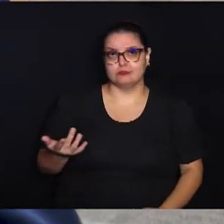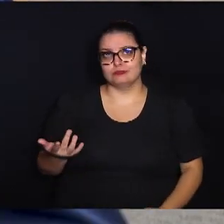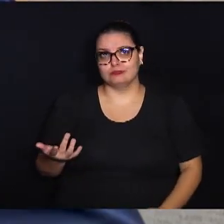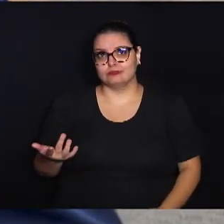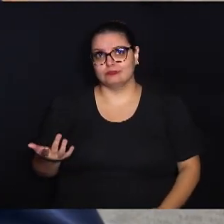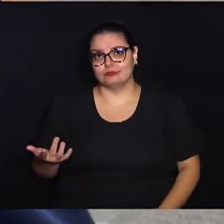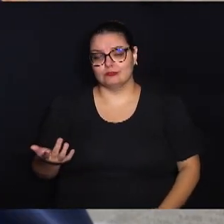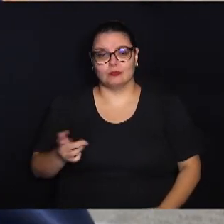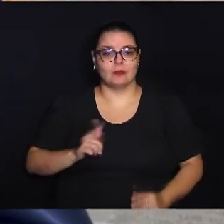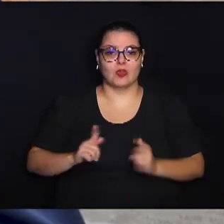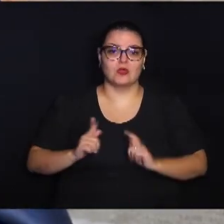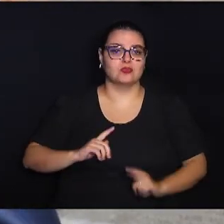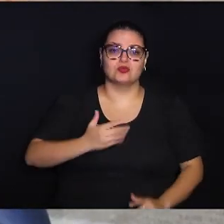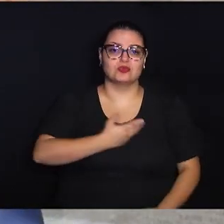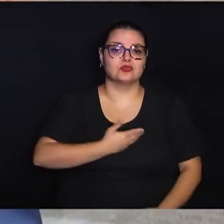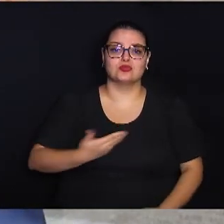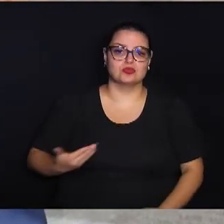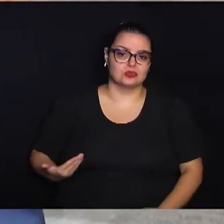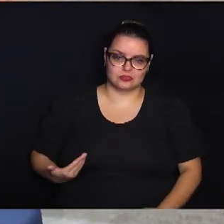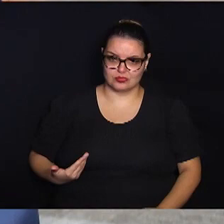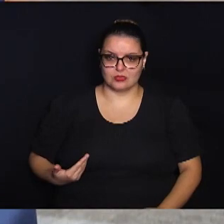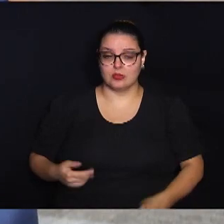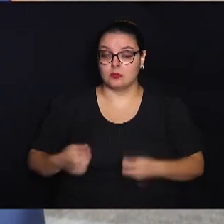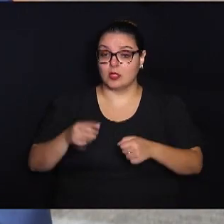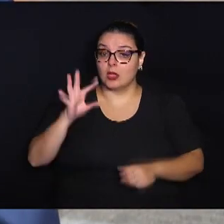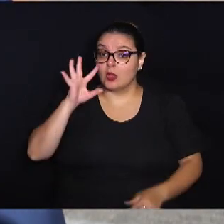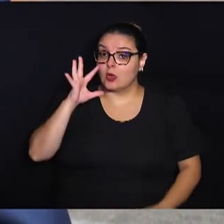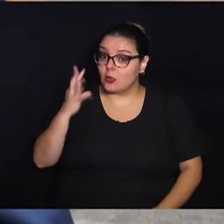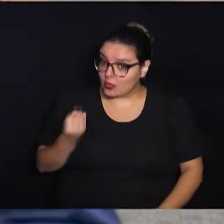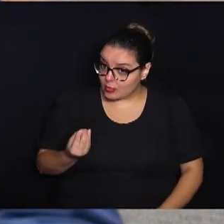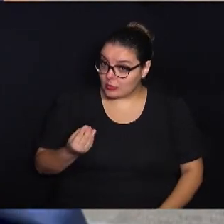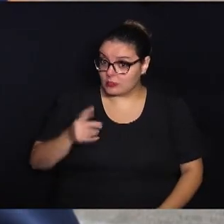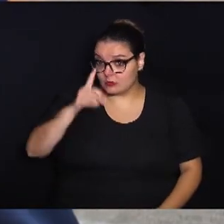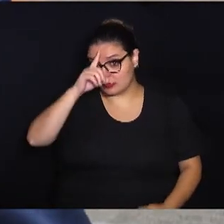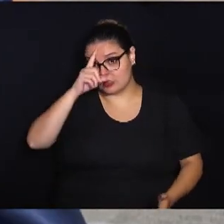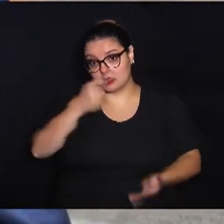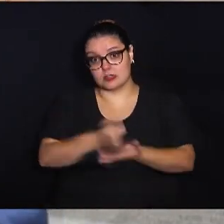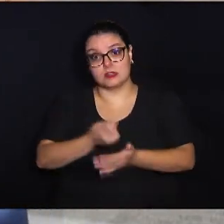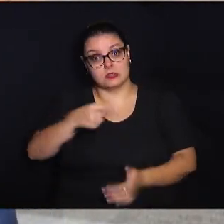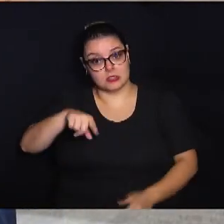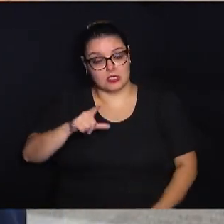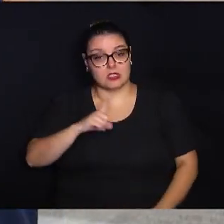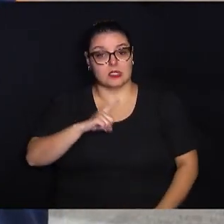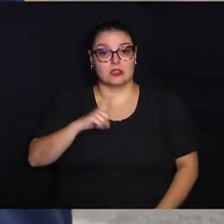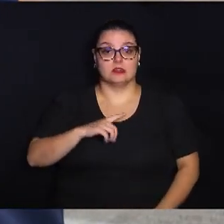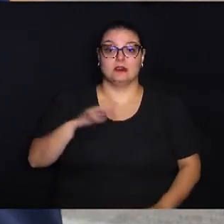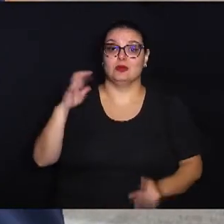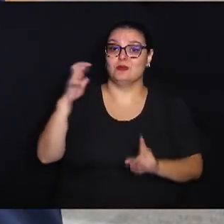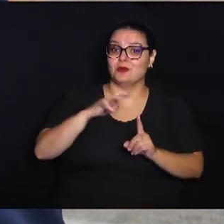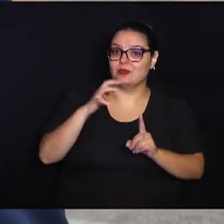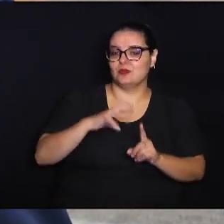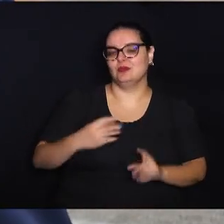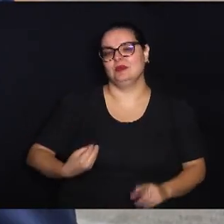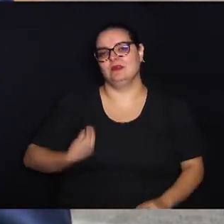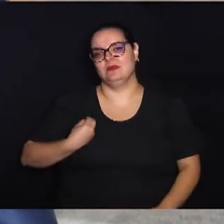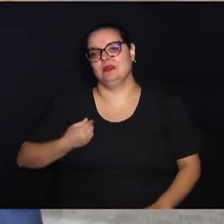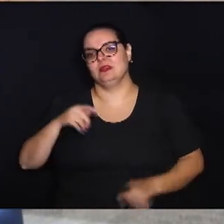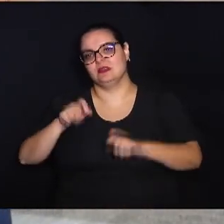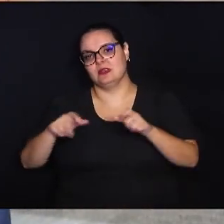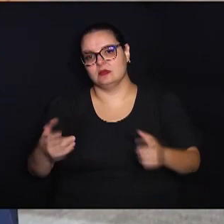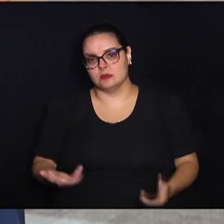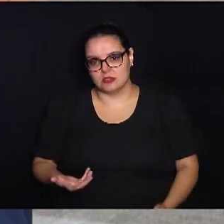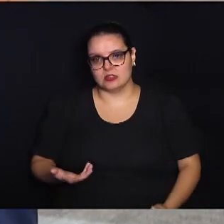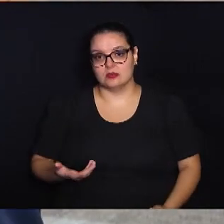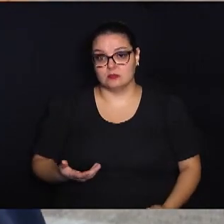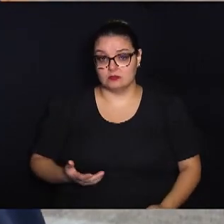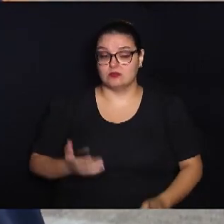o gestor público tem que compreender que as decisões que eles tomam causam impacto na vida das pessoas,